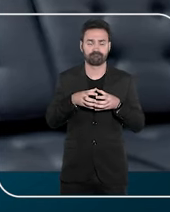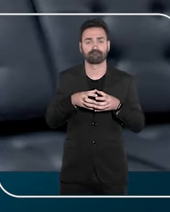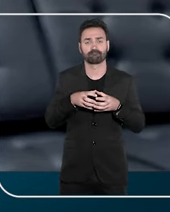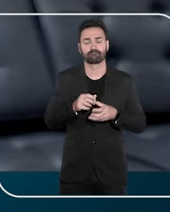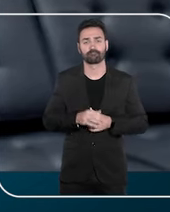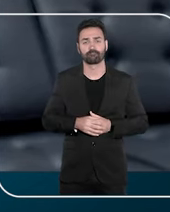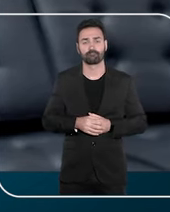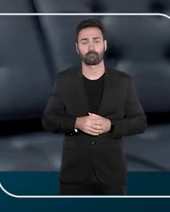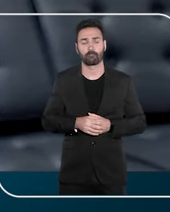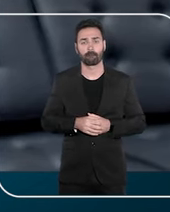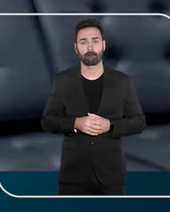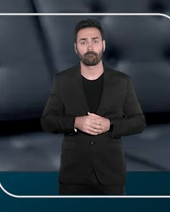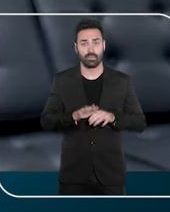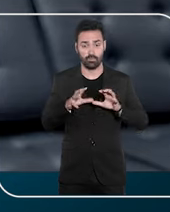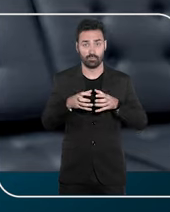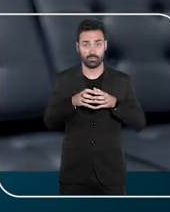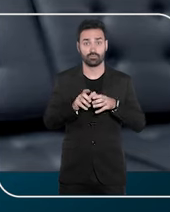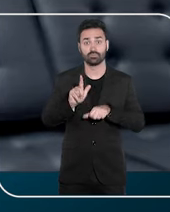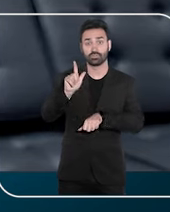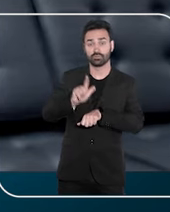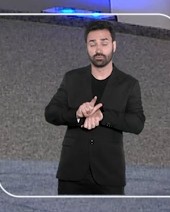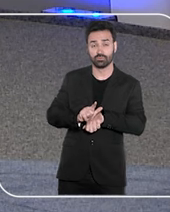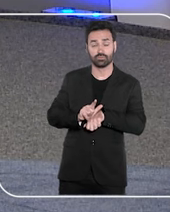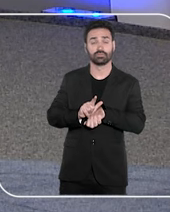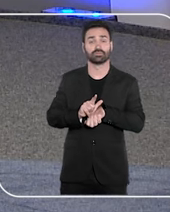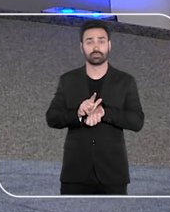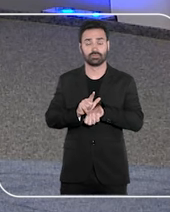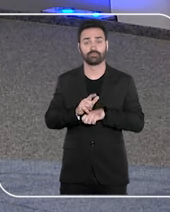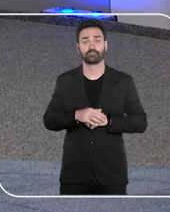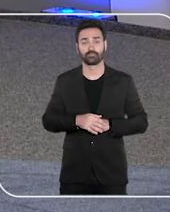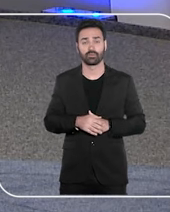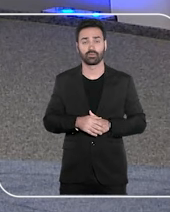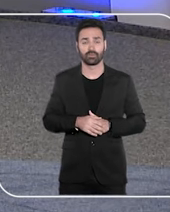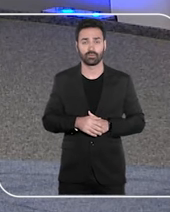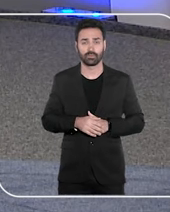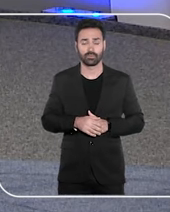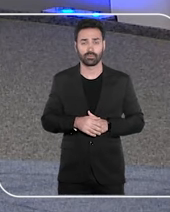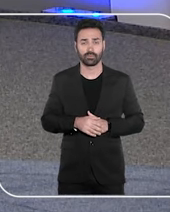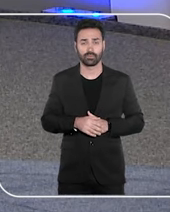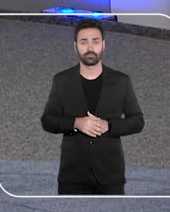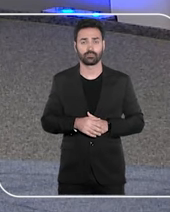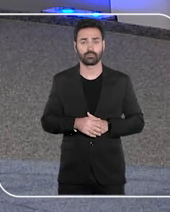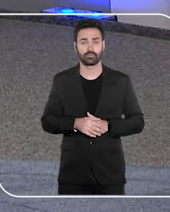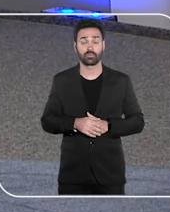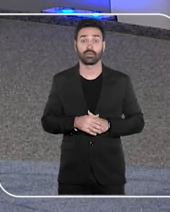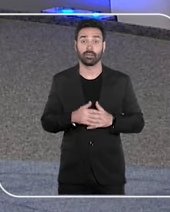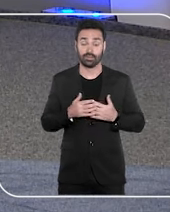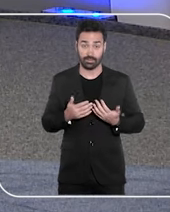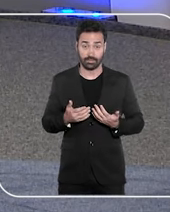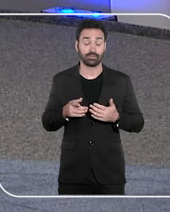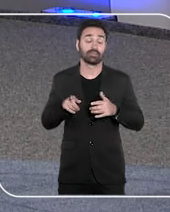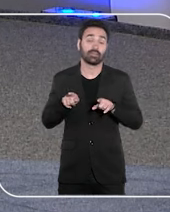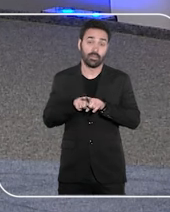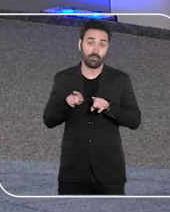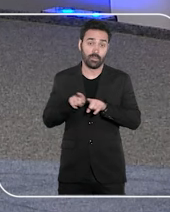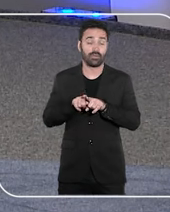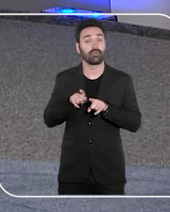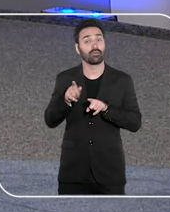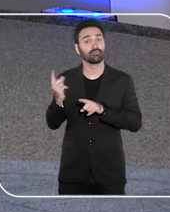participação na comissão gestora de precedentes. E como já anunciado, quem também vem prestigiar